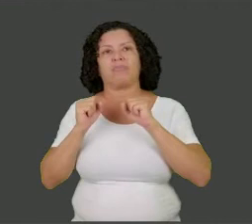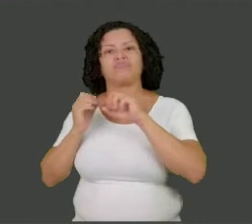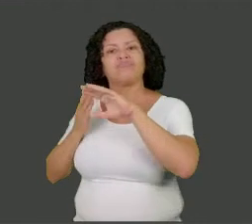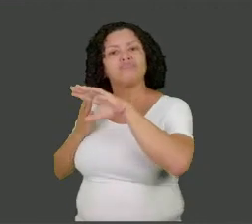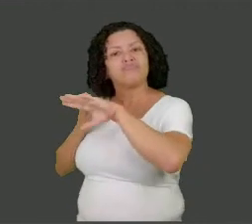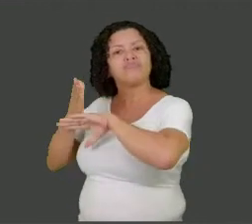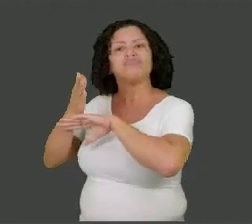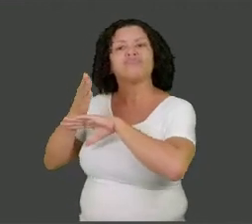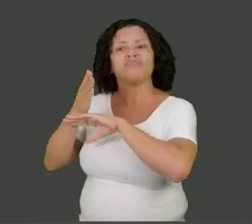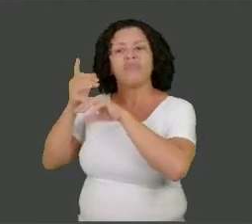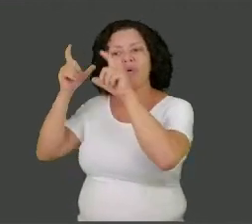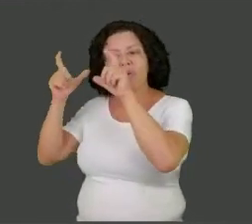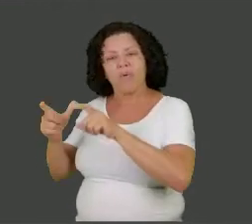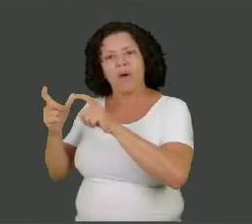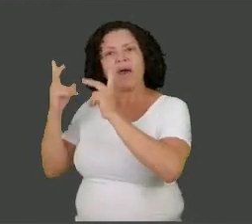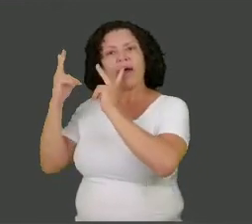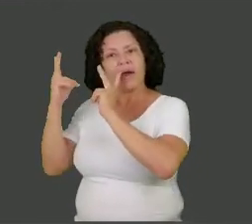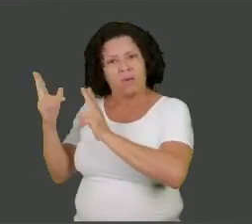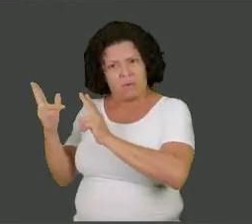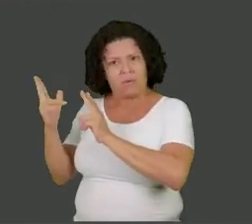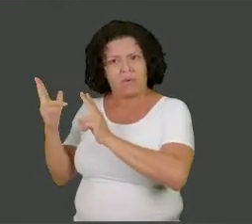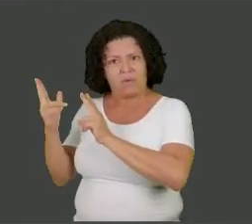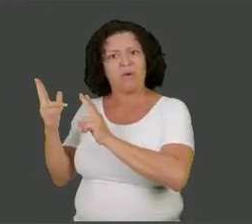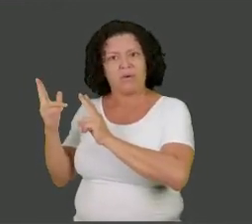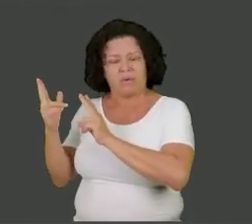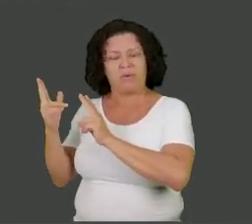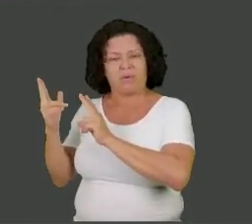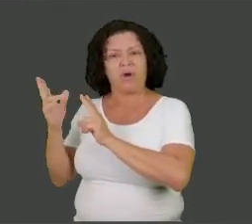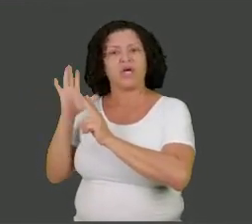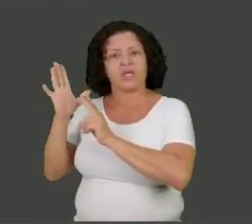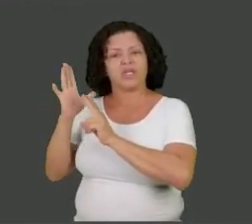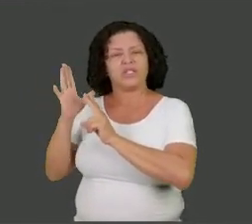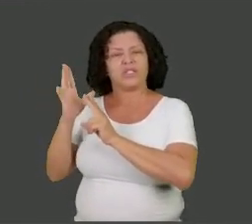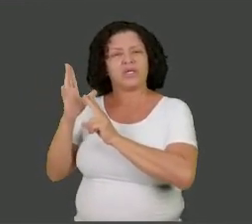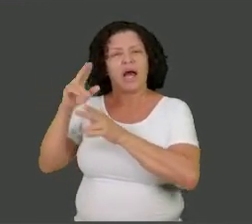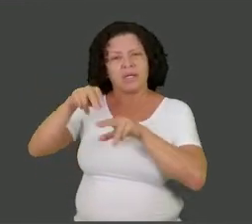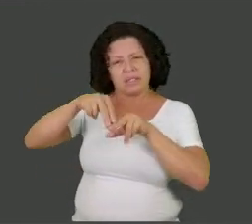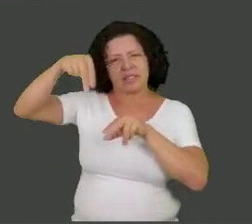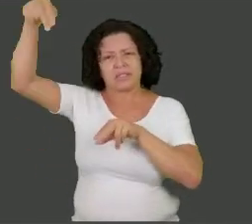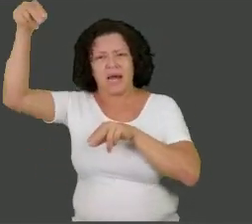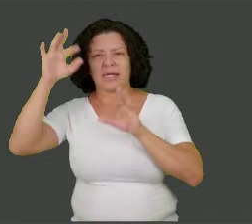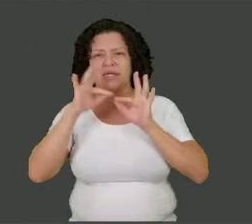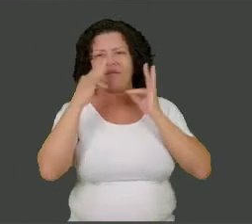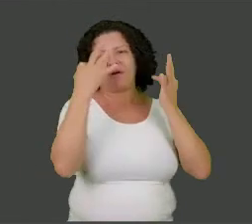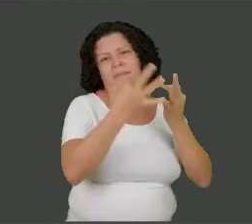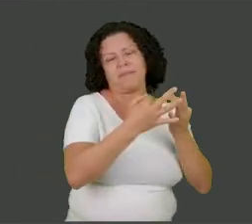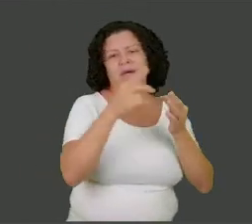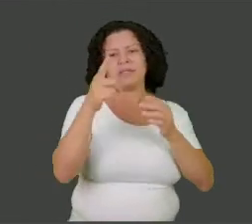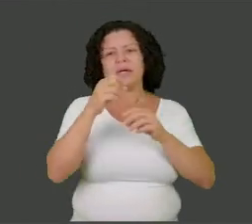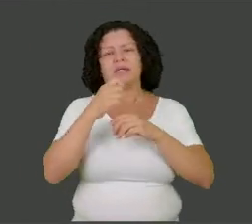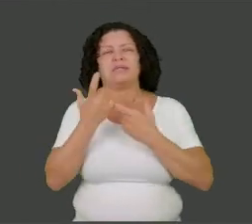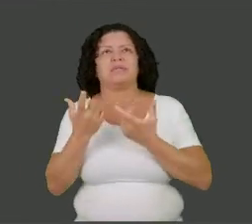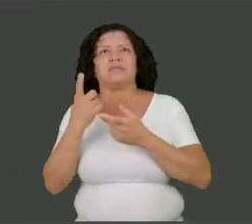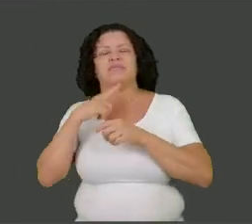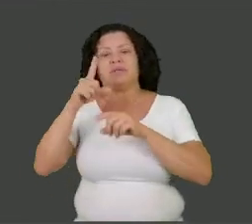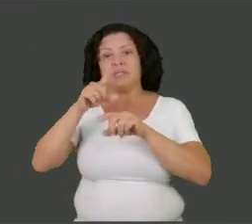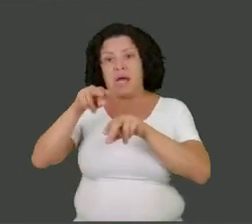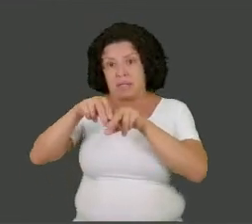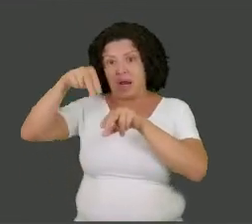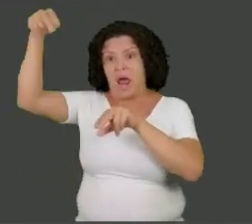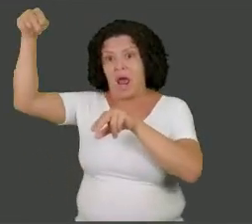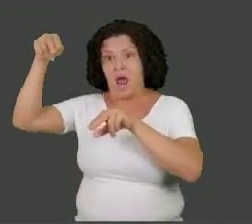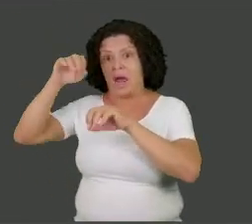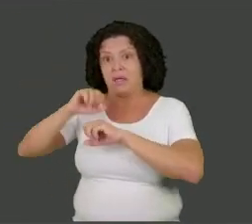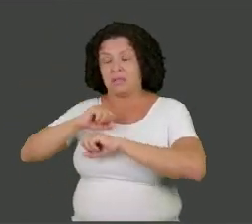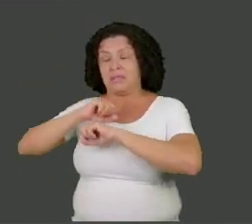os mesmos ambientes que esses nossos queridos que já se foram, né? Se a gente acorda de um desencarne